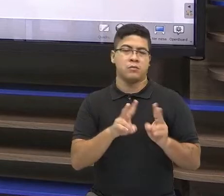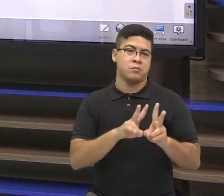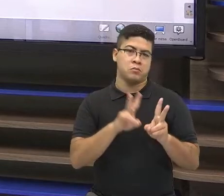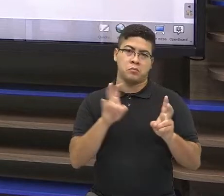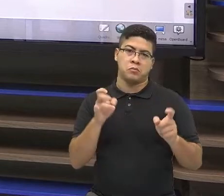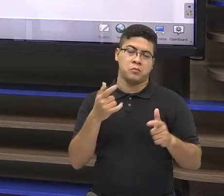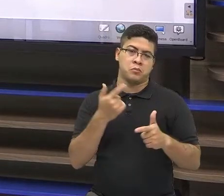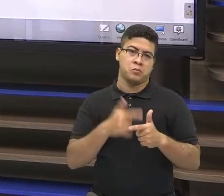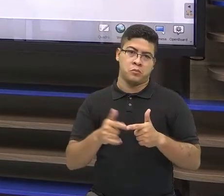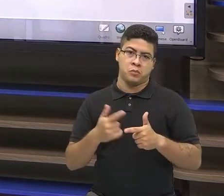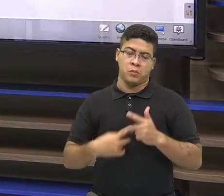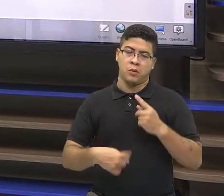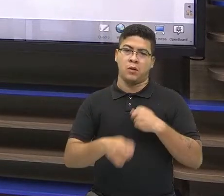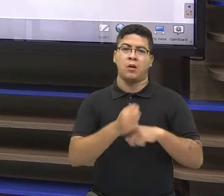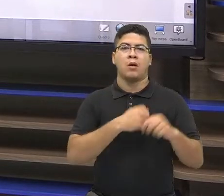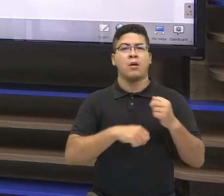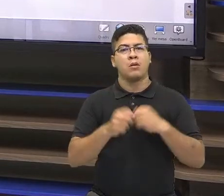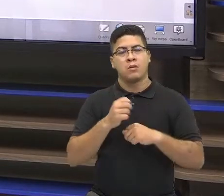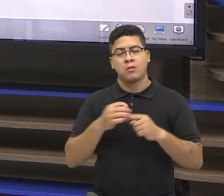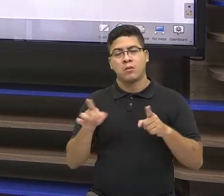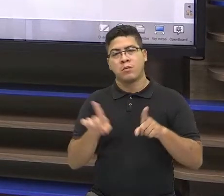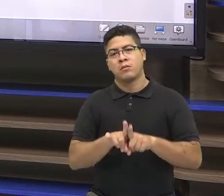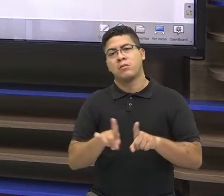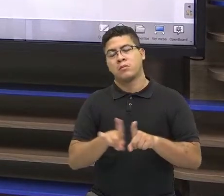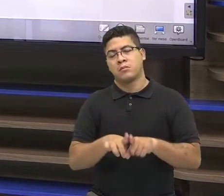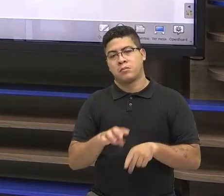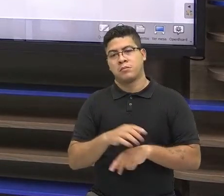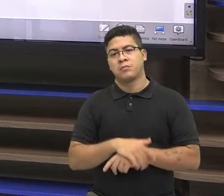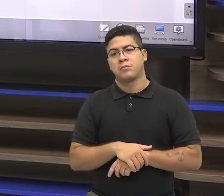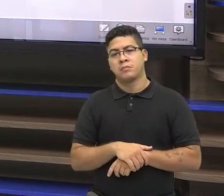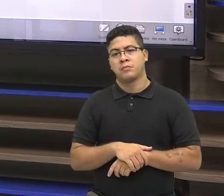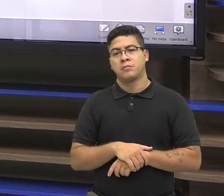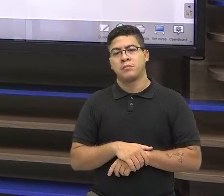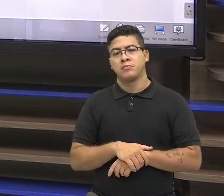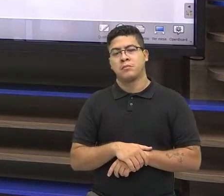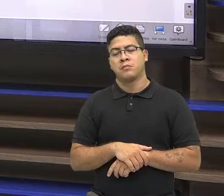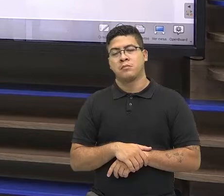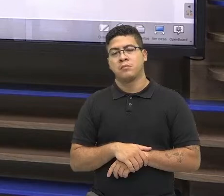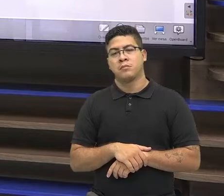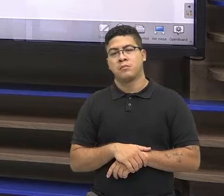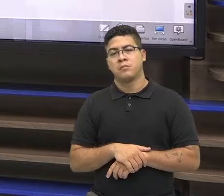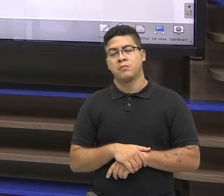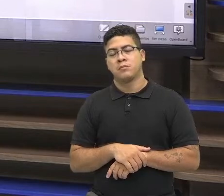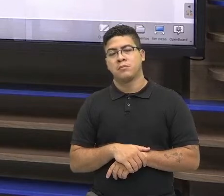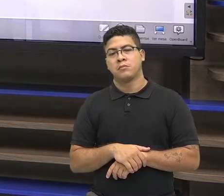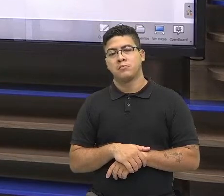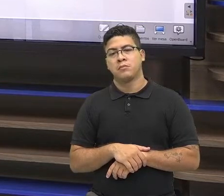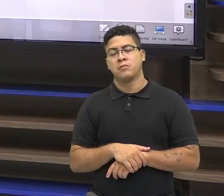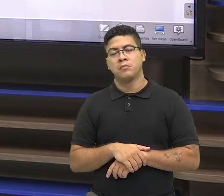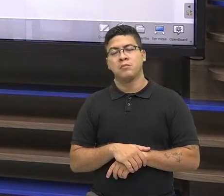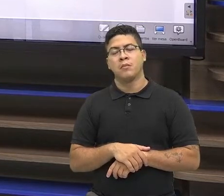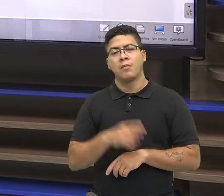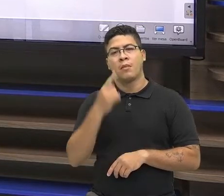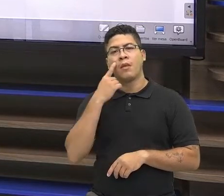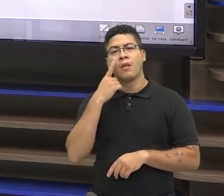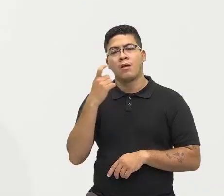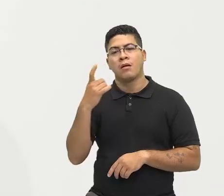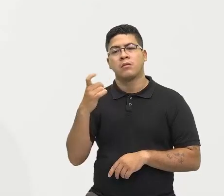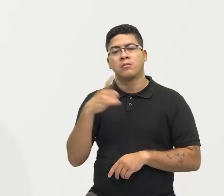sociais e econômicas, né, da região. Então, é interessante. E